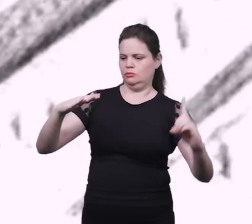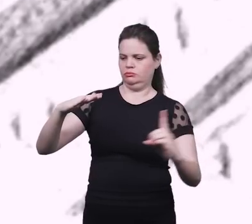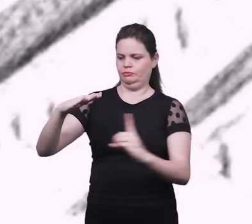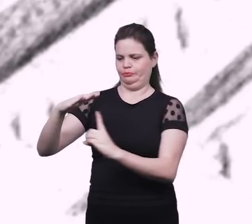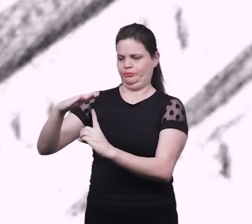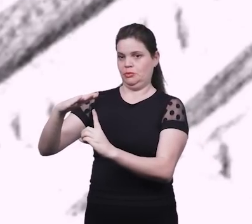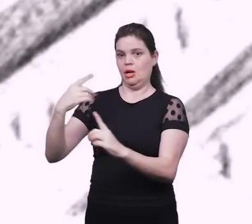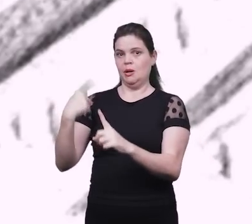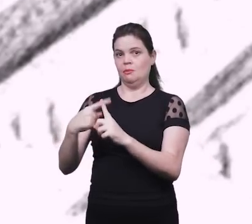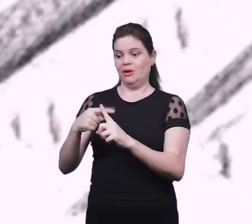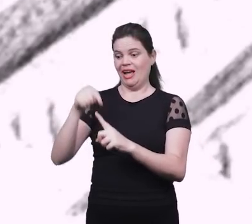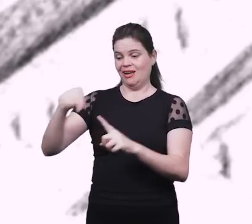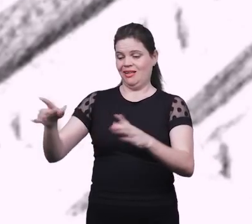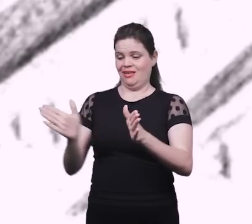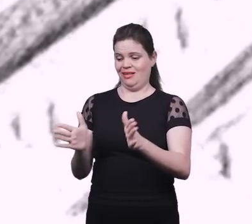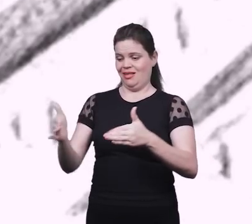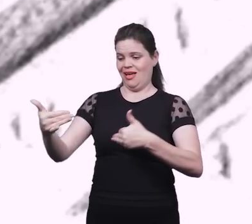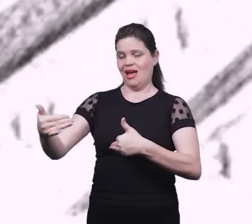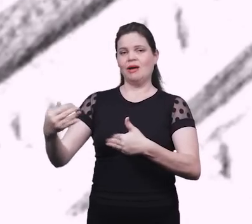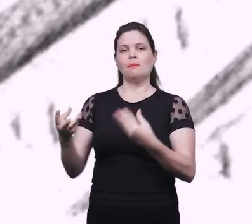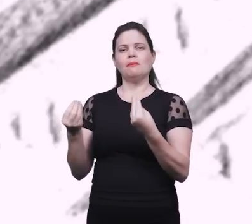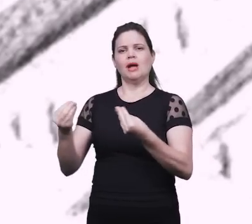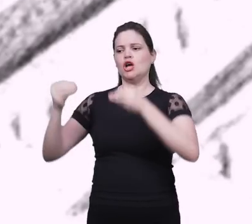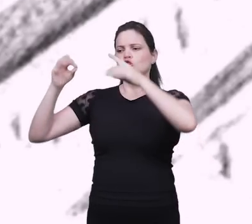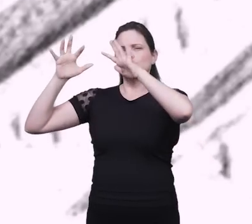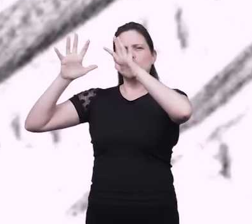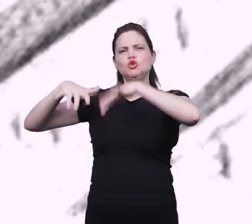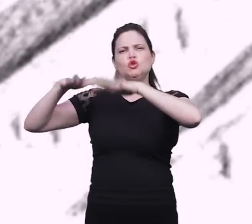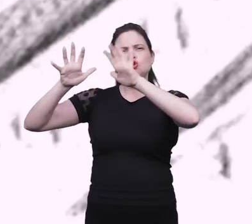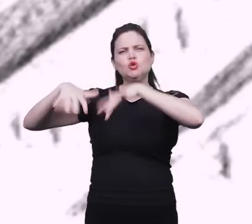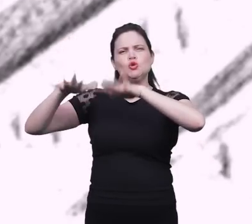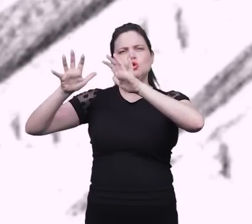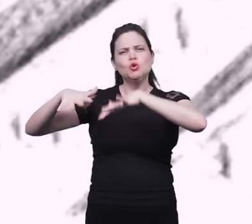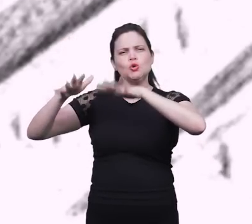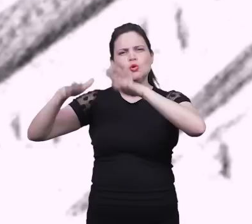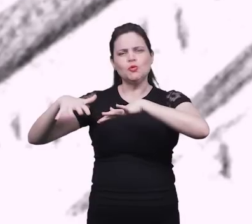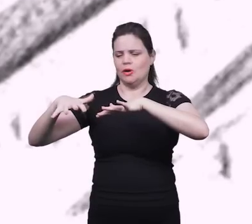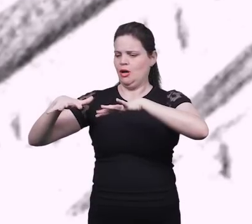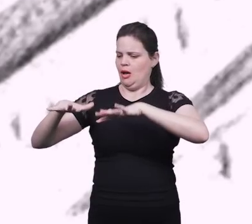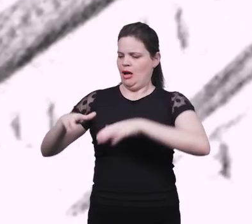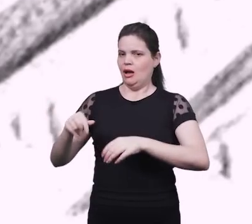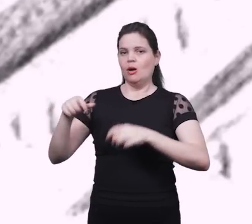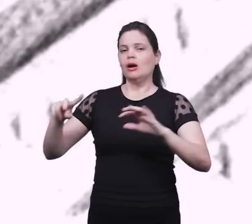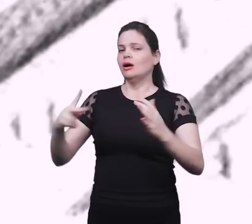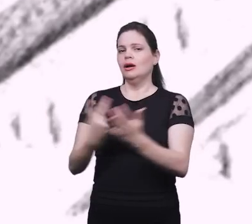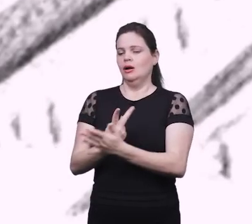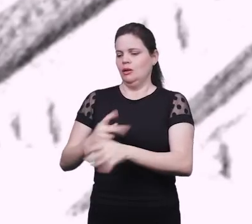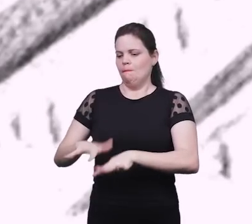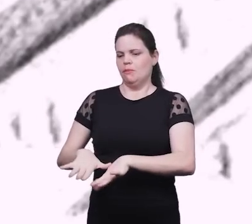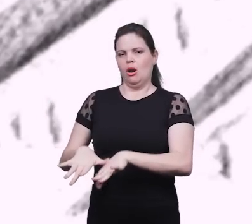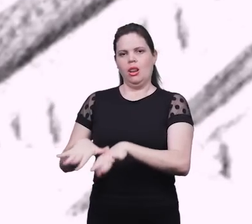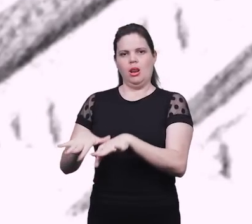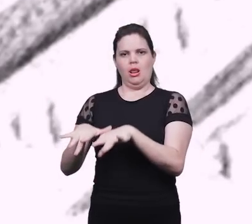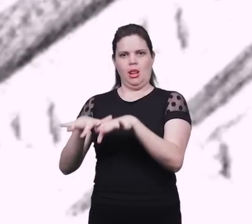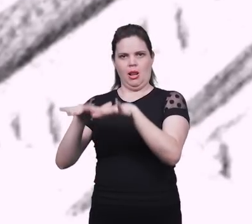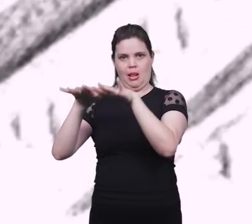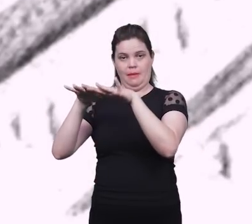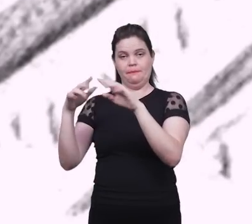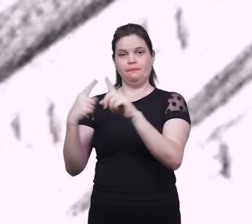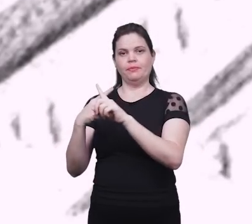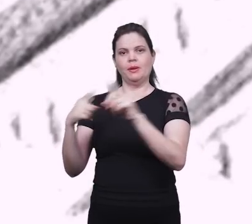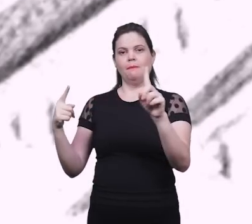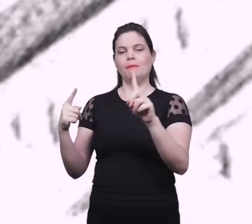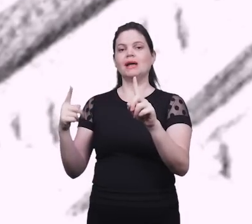os paralíticos que iam lá, né? O pastor Luiz Eugênio vai explicar ali a cura do paralítico, eles ficavam debaixo